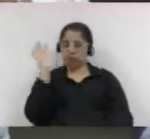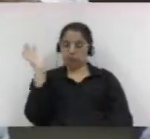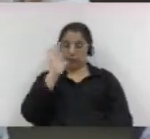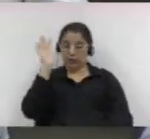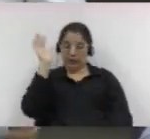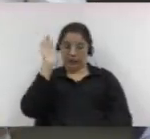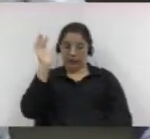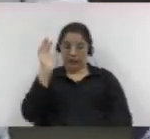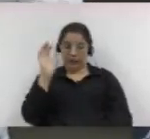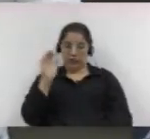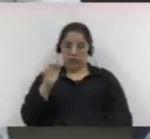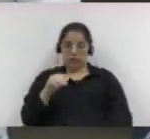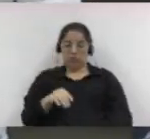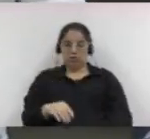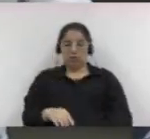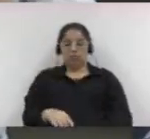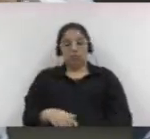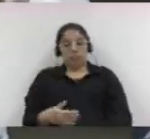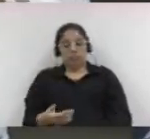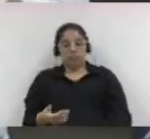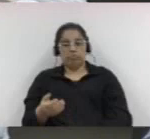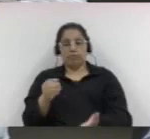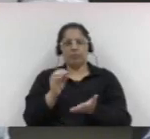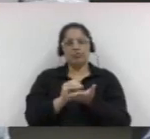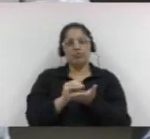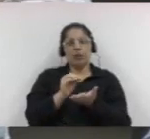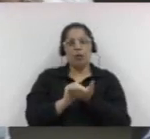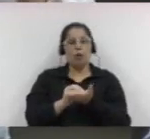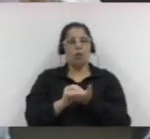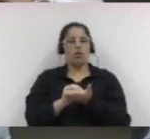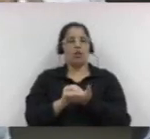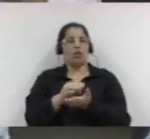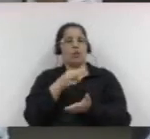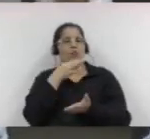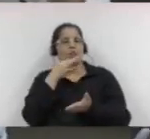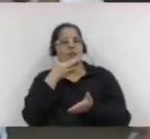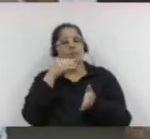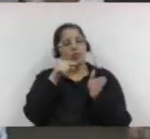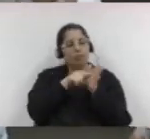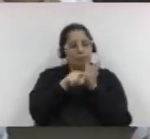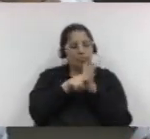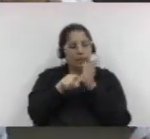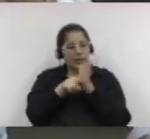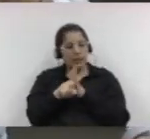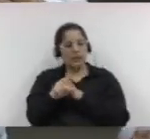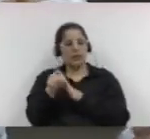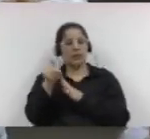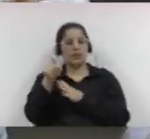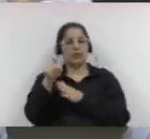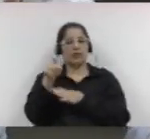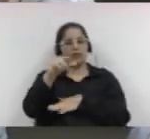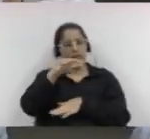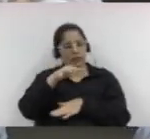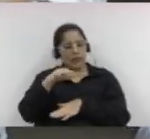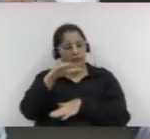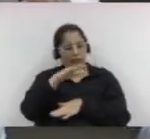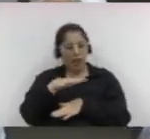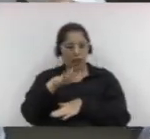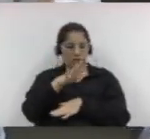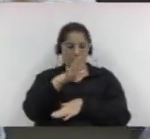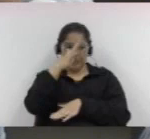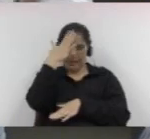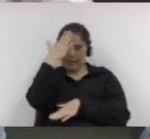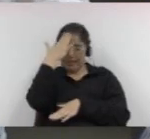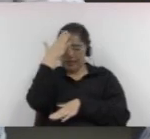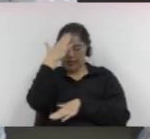não tem conhecimento técnico, ou tendo um pouquinho só de conhecimento técnico, ou conhecimento em geral, a gente sabe que lá não é